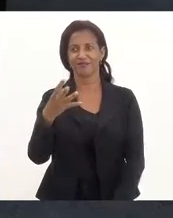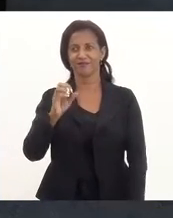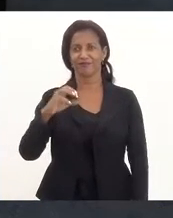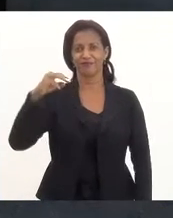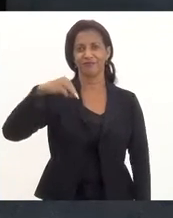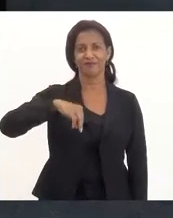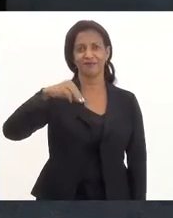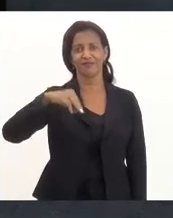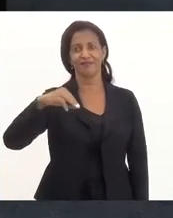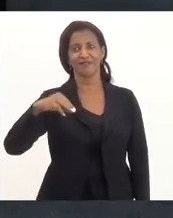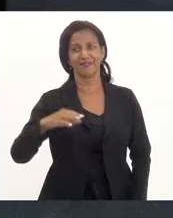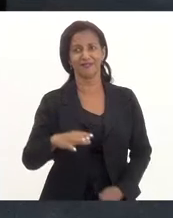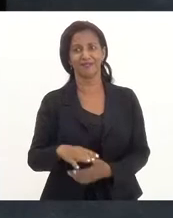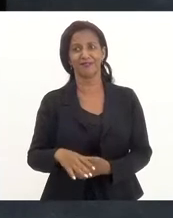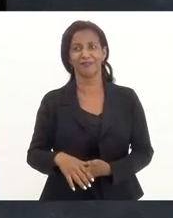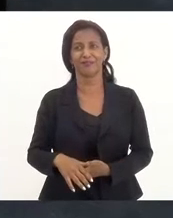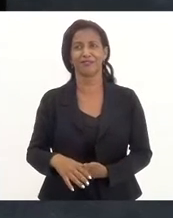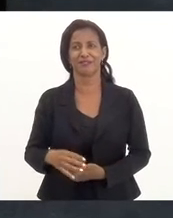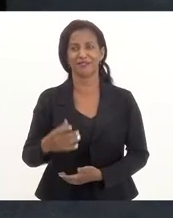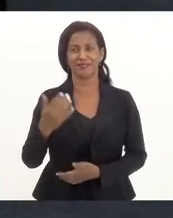14h40, encerrou-se às